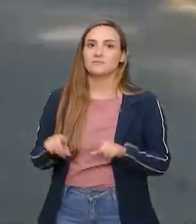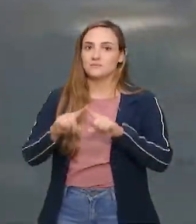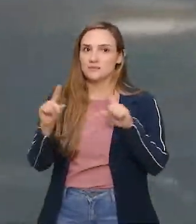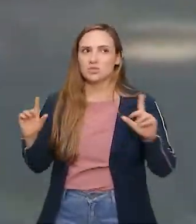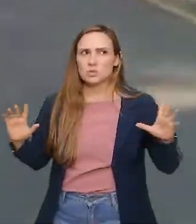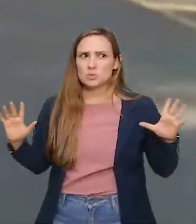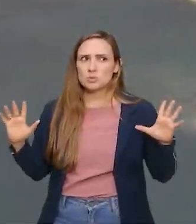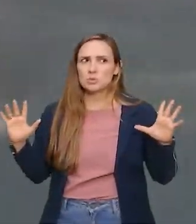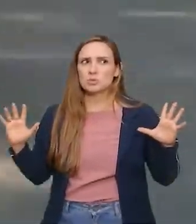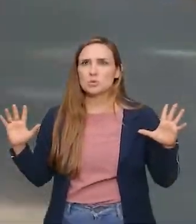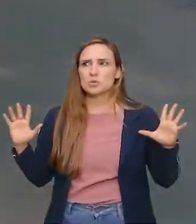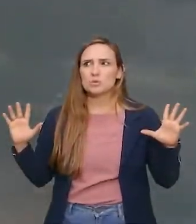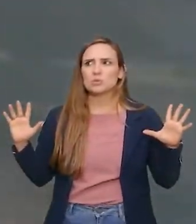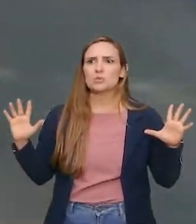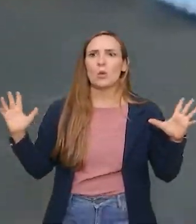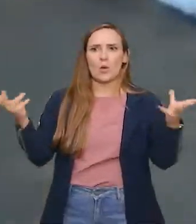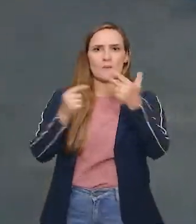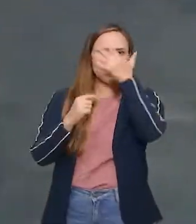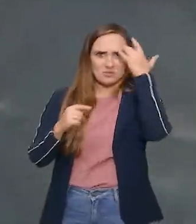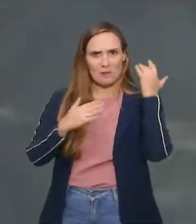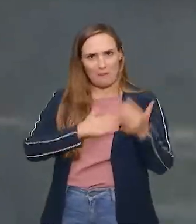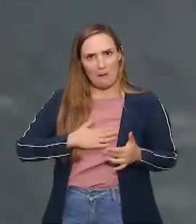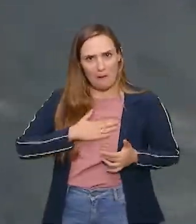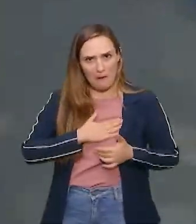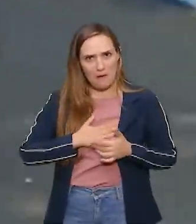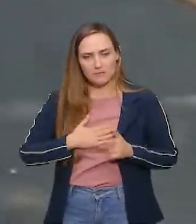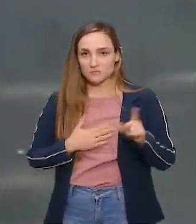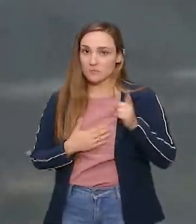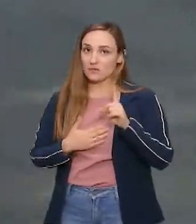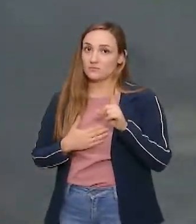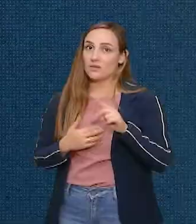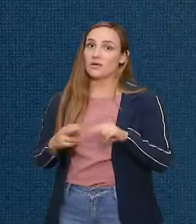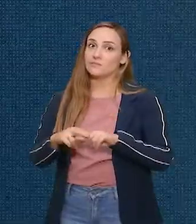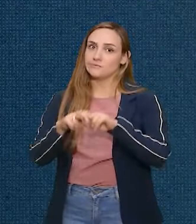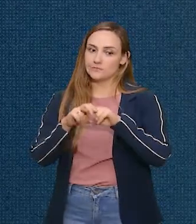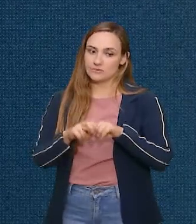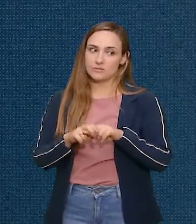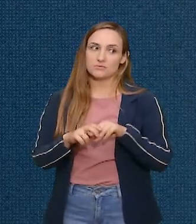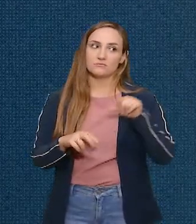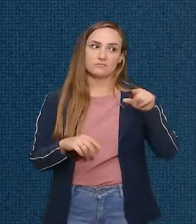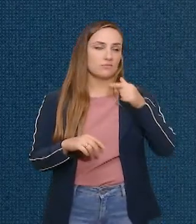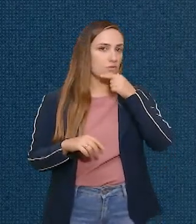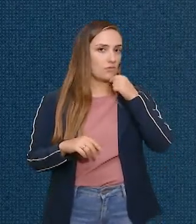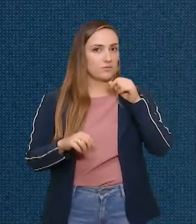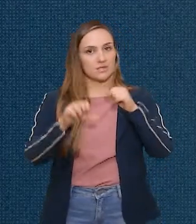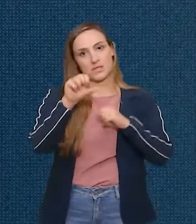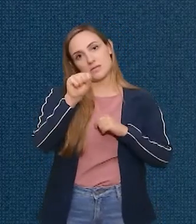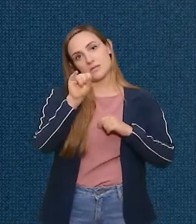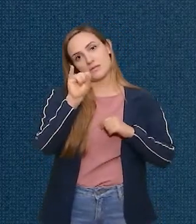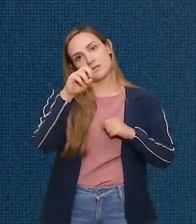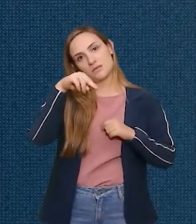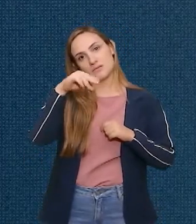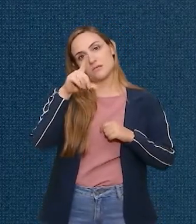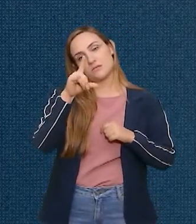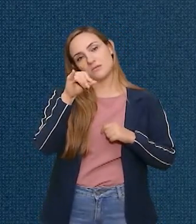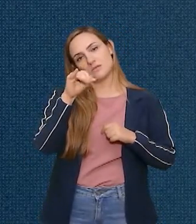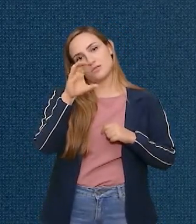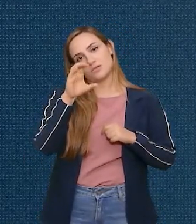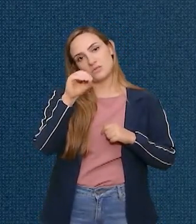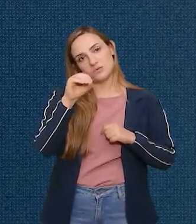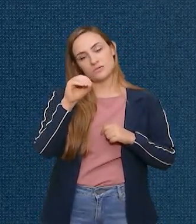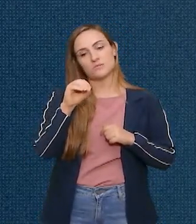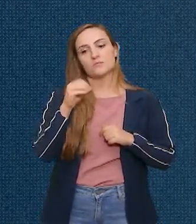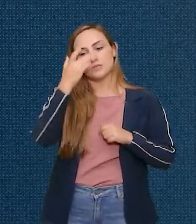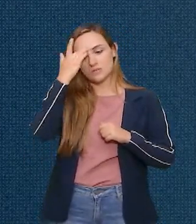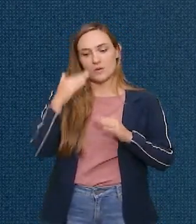Só que nem todo mundo gostava da ideia de ter um cão solto circulando pelo prédio, e o caso foi levado ao síndico. Aí não teve jeito. O